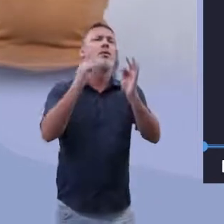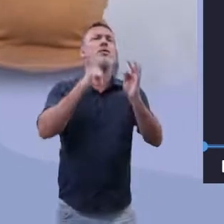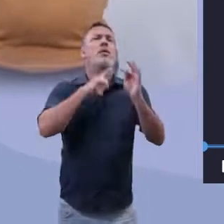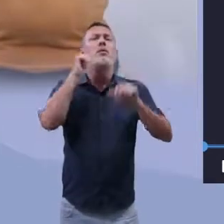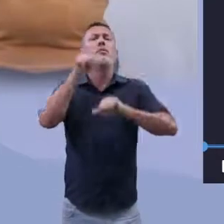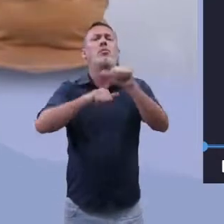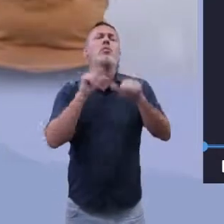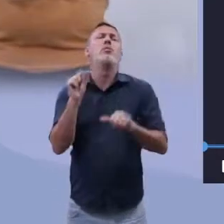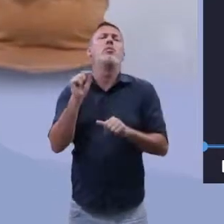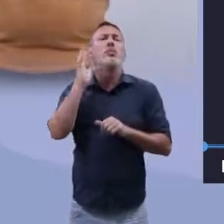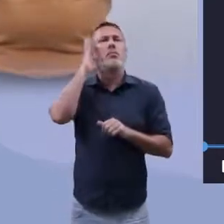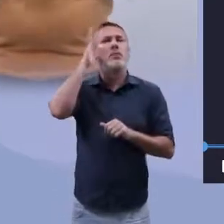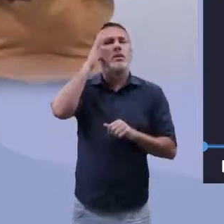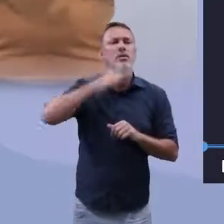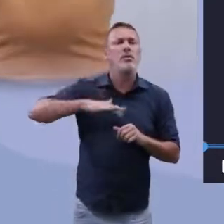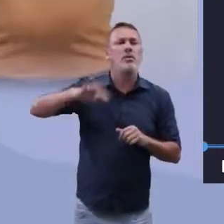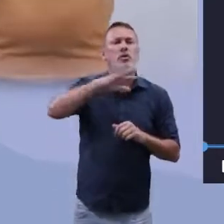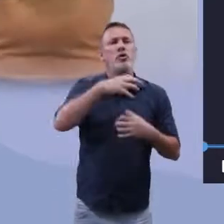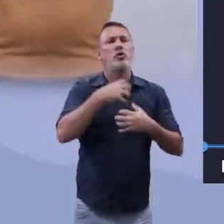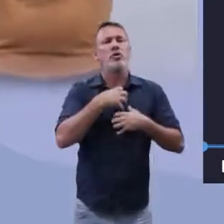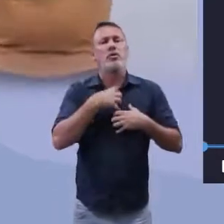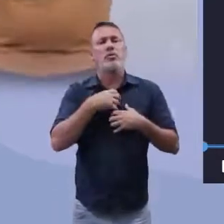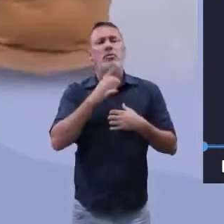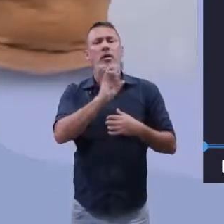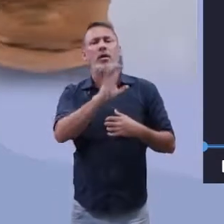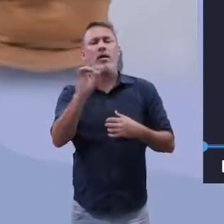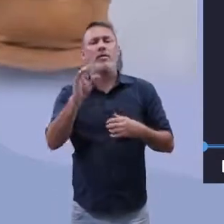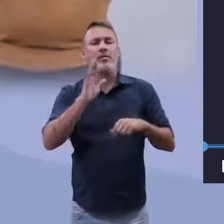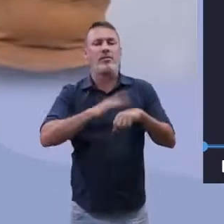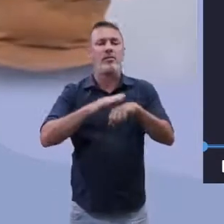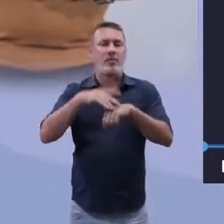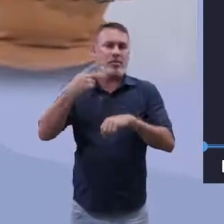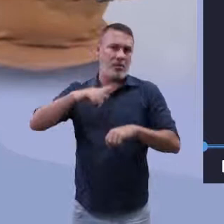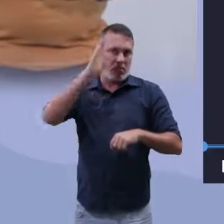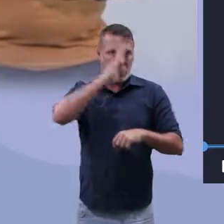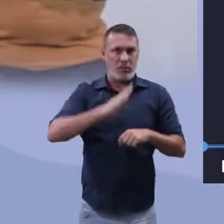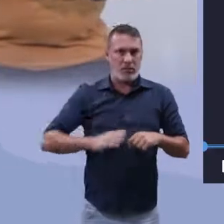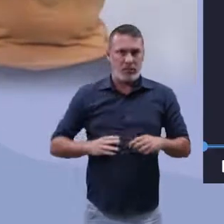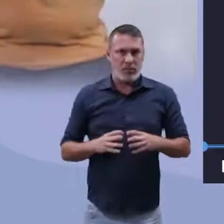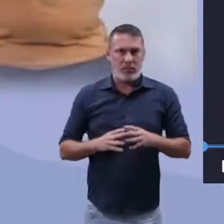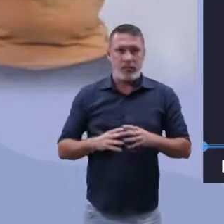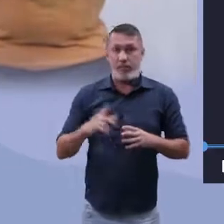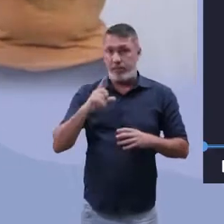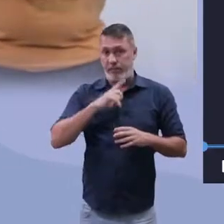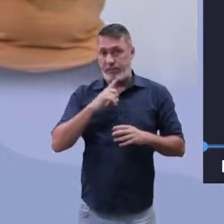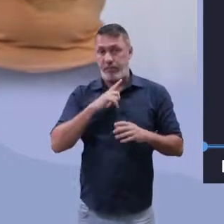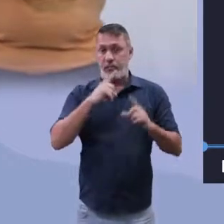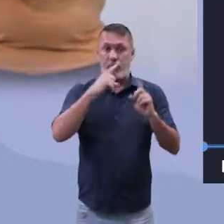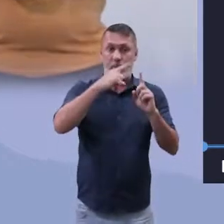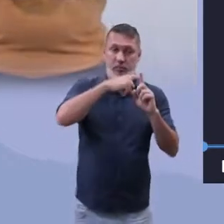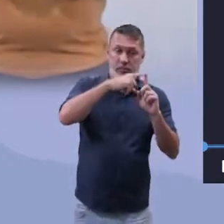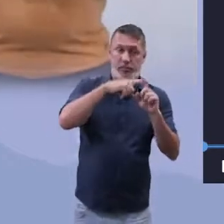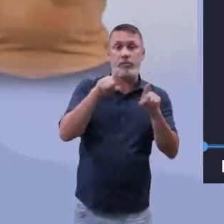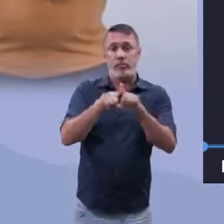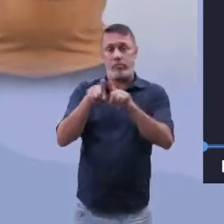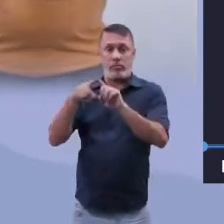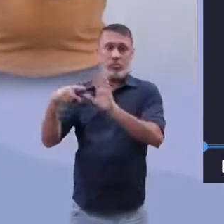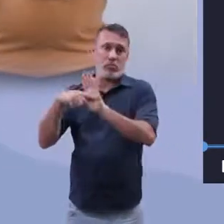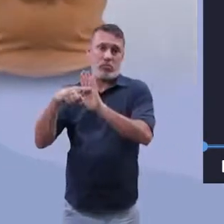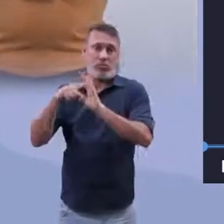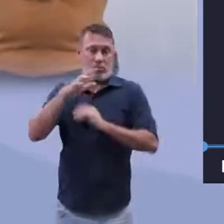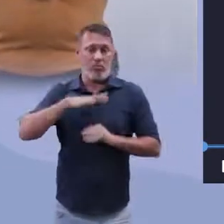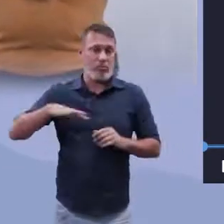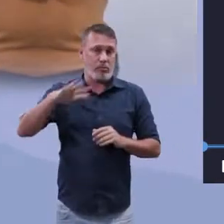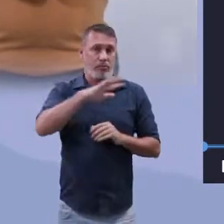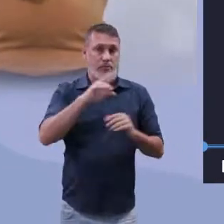tem revolucionado, repensado o modo de ser brasileiro, tanto dos aspectos positivos